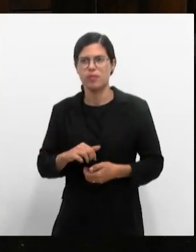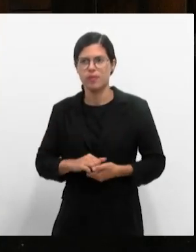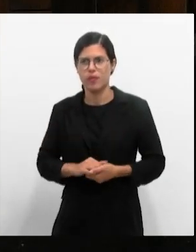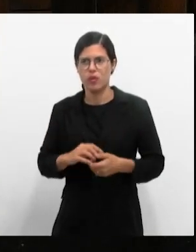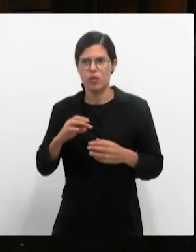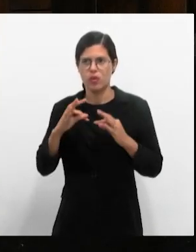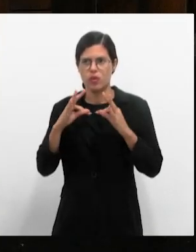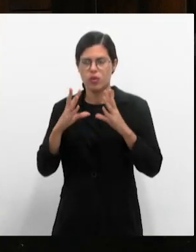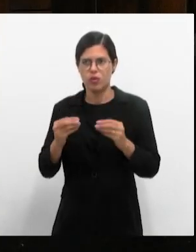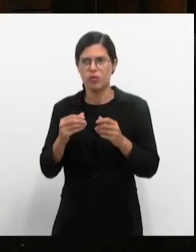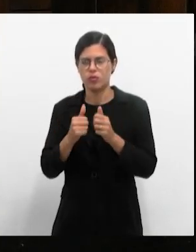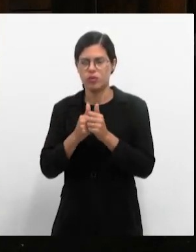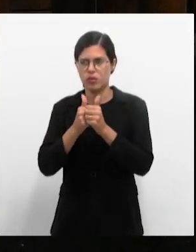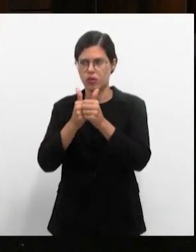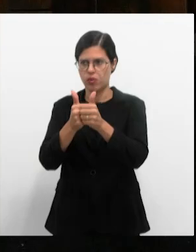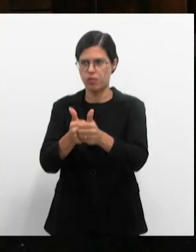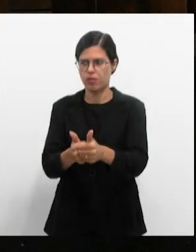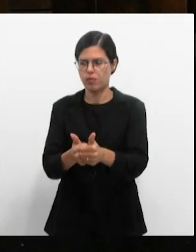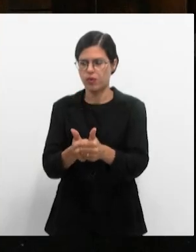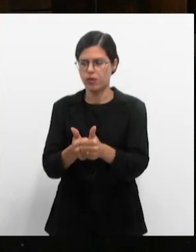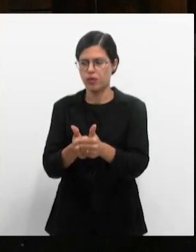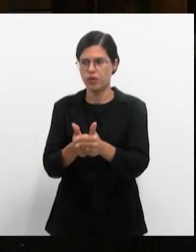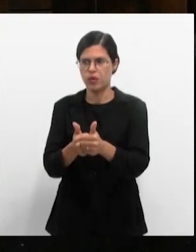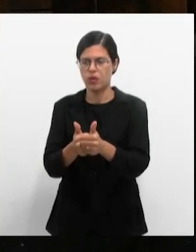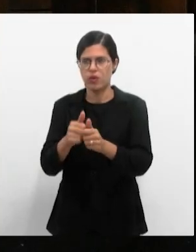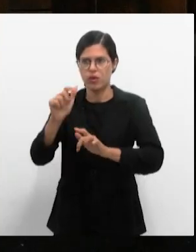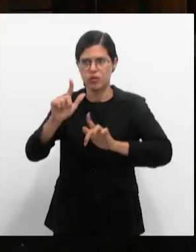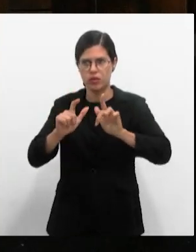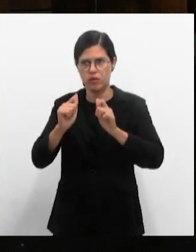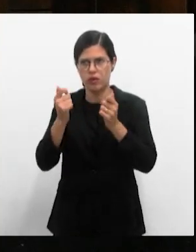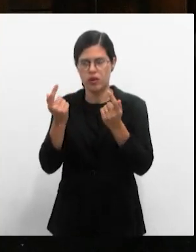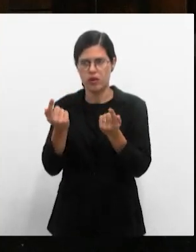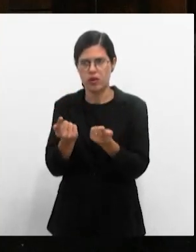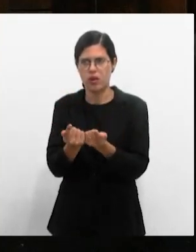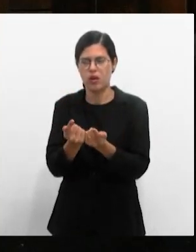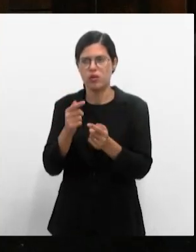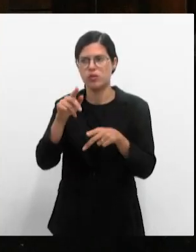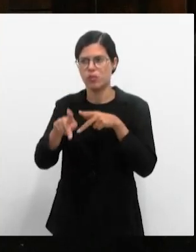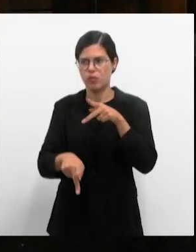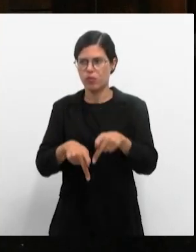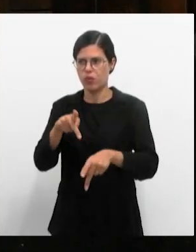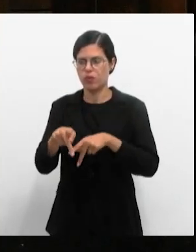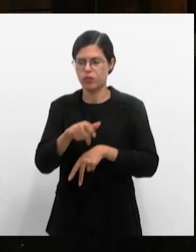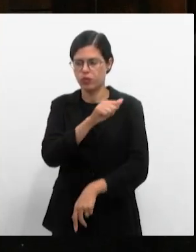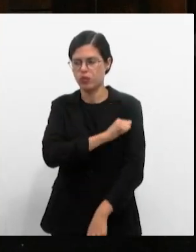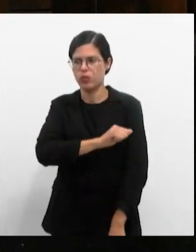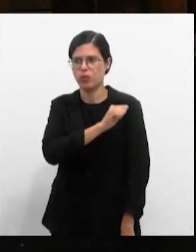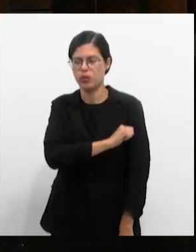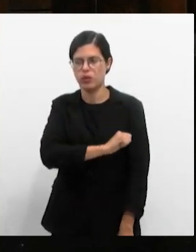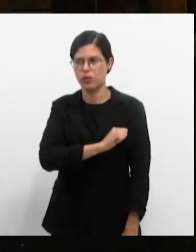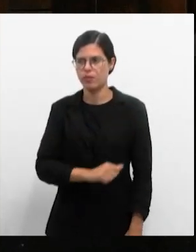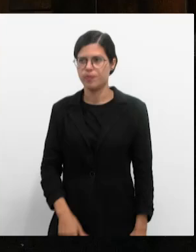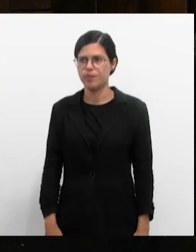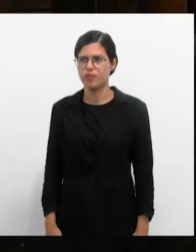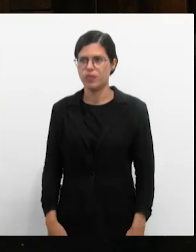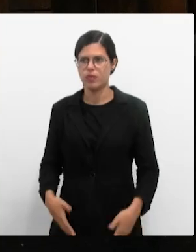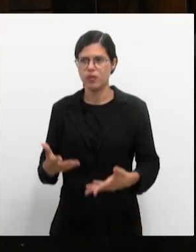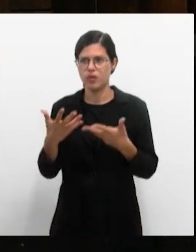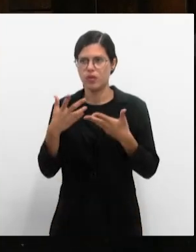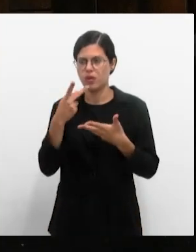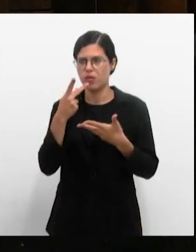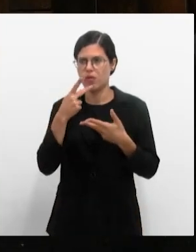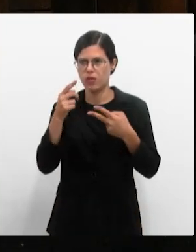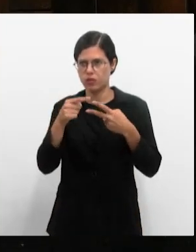todos que nos acompanham, a TV Alerj, população do Rio de Janeiro. Eu quero falar de